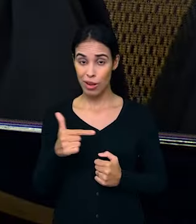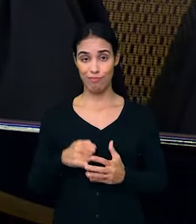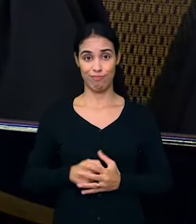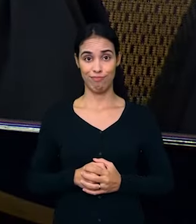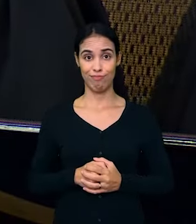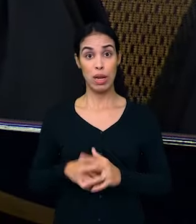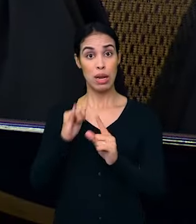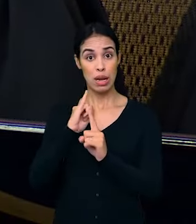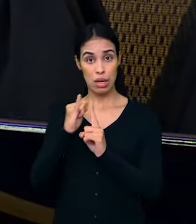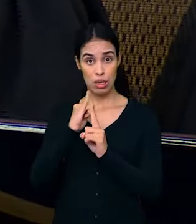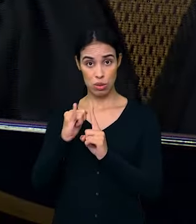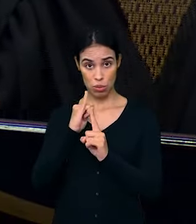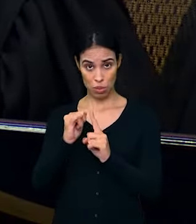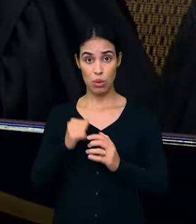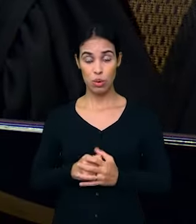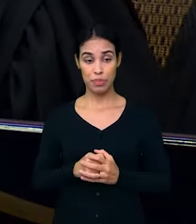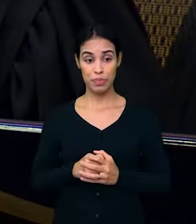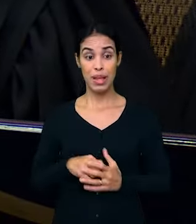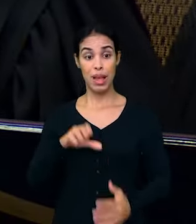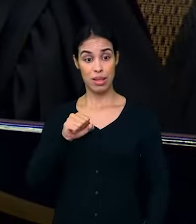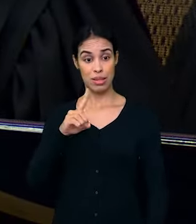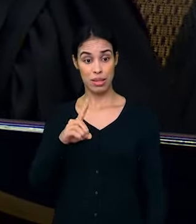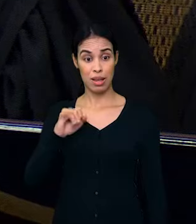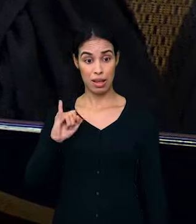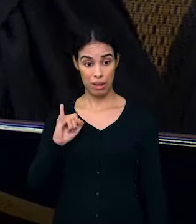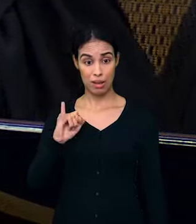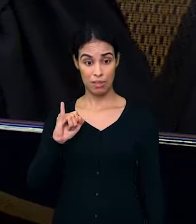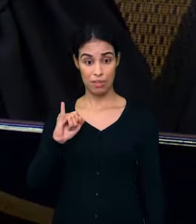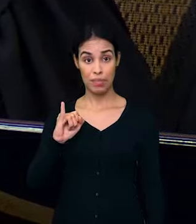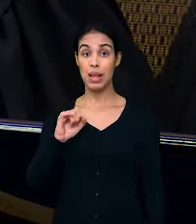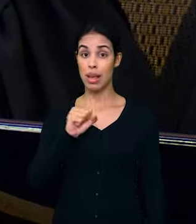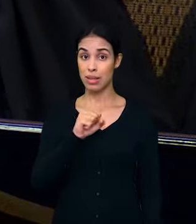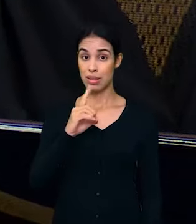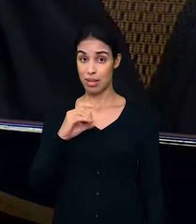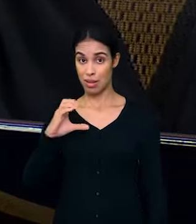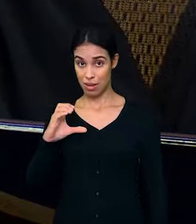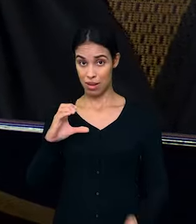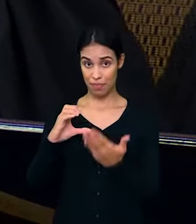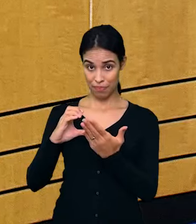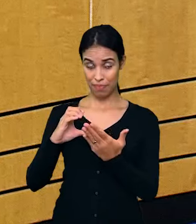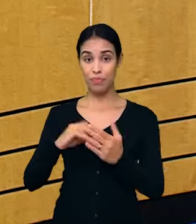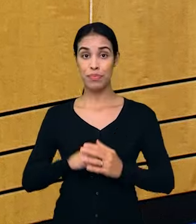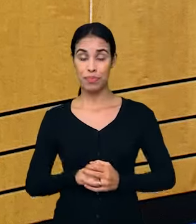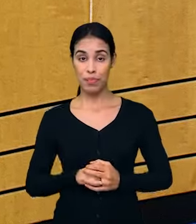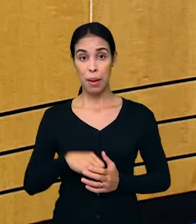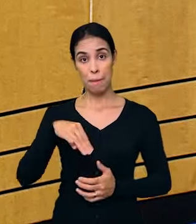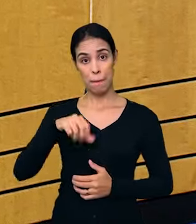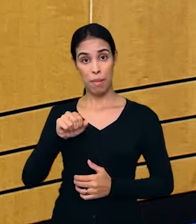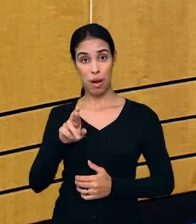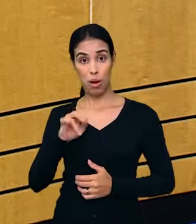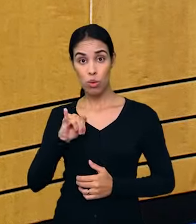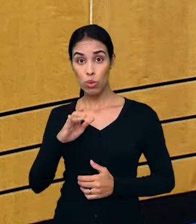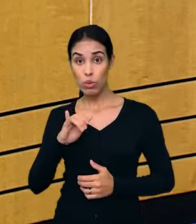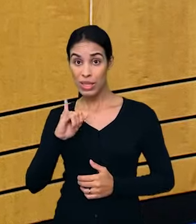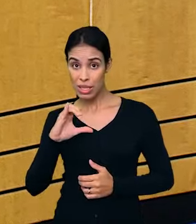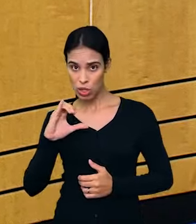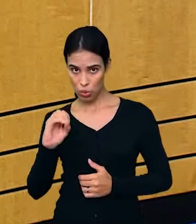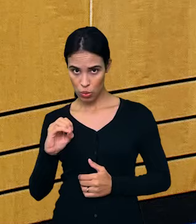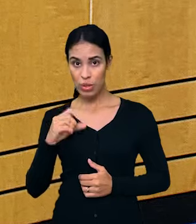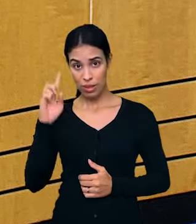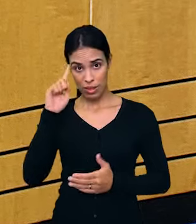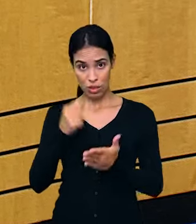relator do caso na sessão de dissídios coletivos do TST, ministro Maurício Godinho Delgado, seguiu o entendimento da Corte